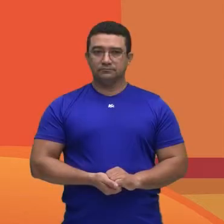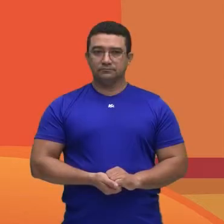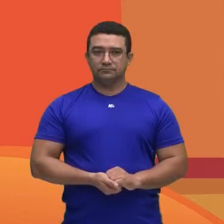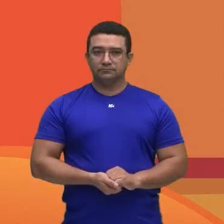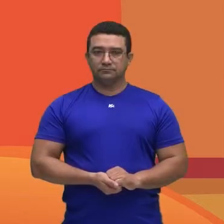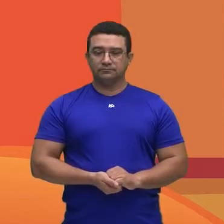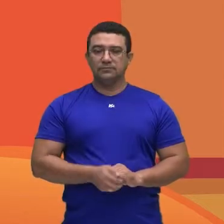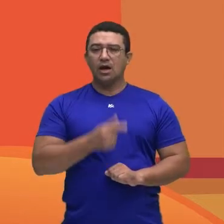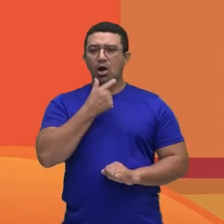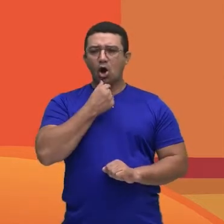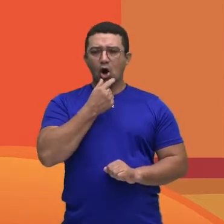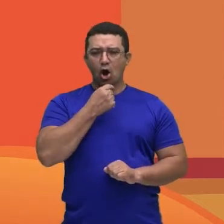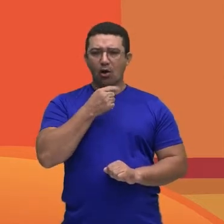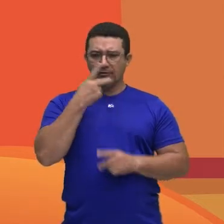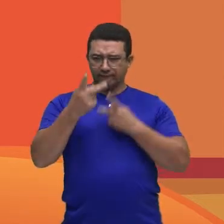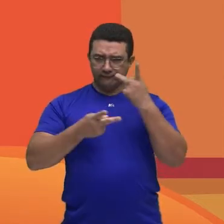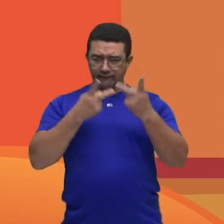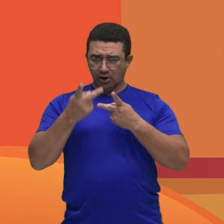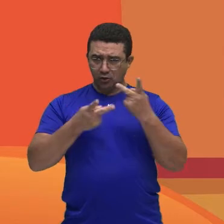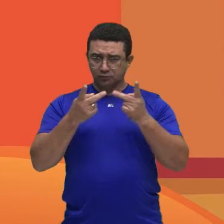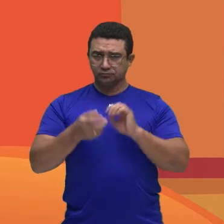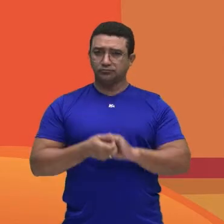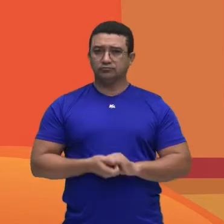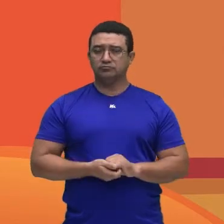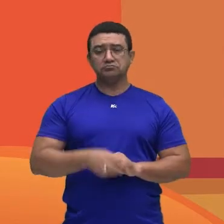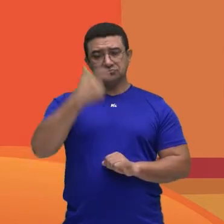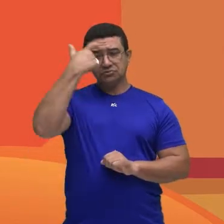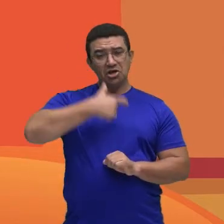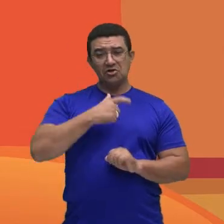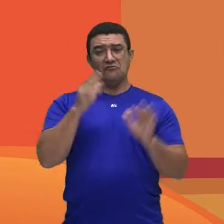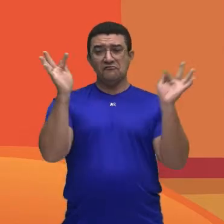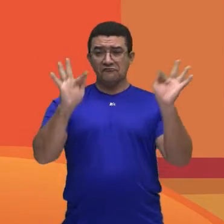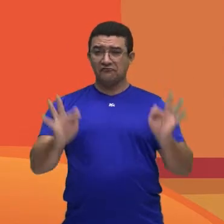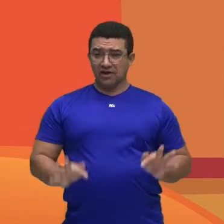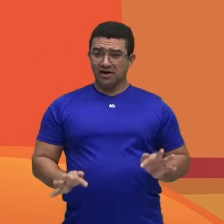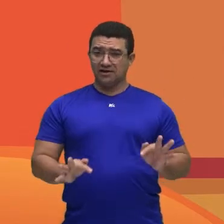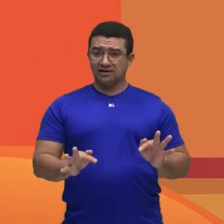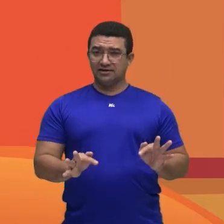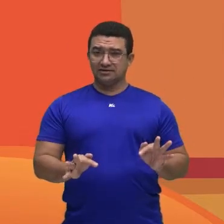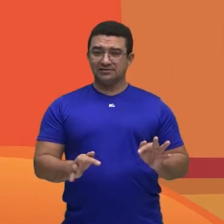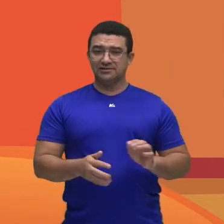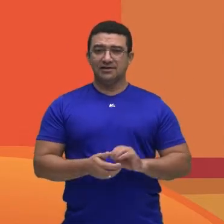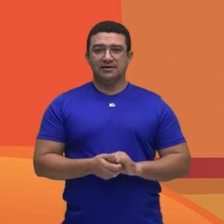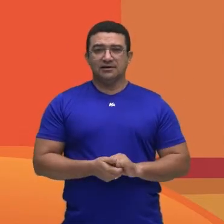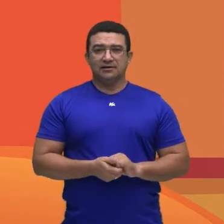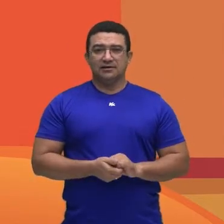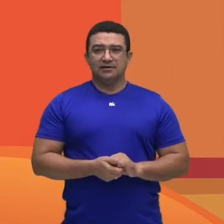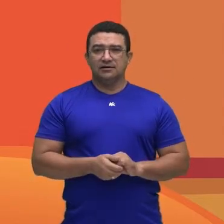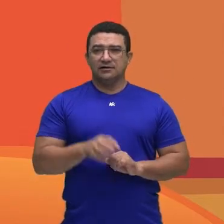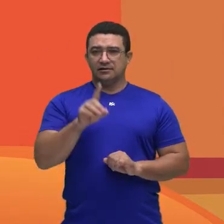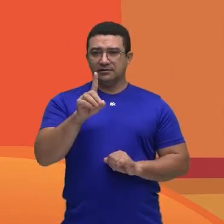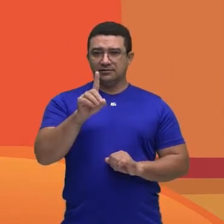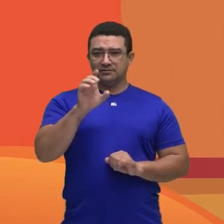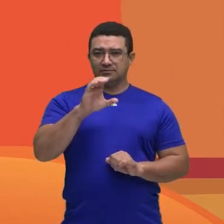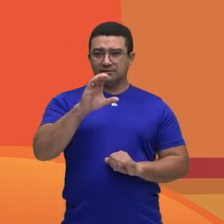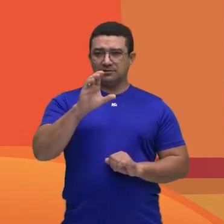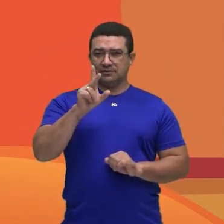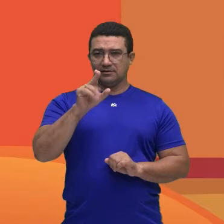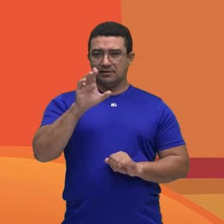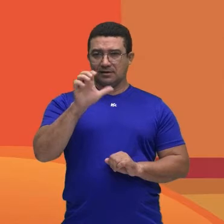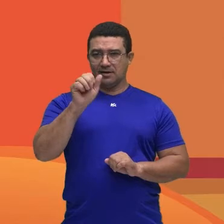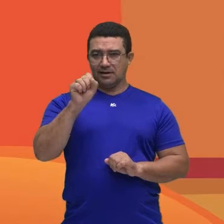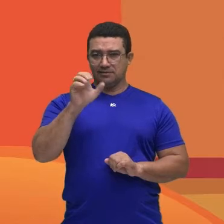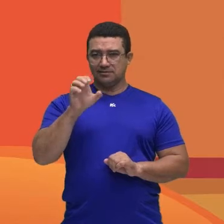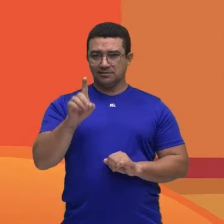Bem, aí ele comentou, não é? Que ele, I'm so happy, eu estou feliz. E o decreased, a palavra decrease é diminuir.